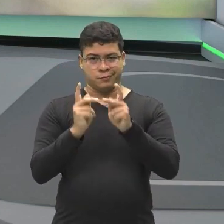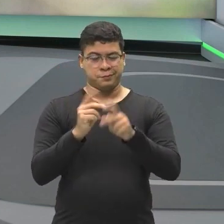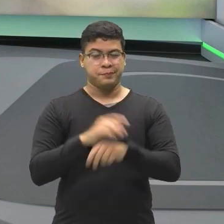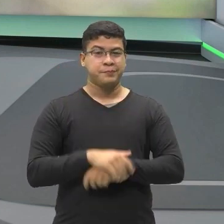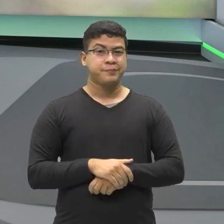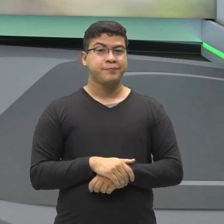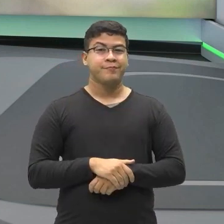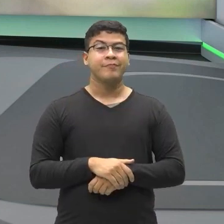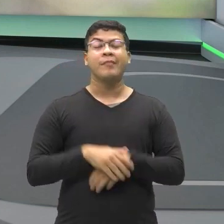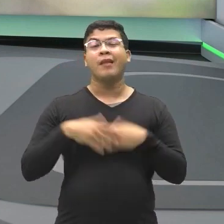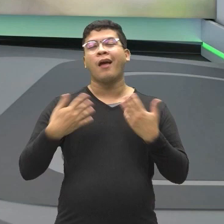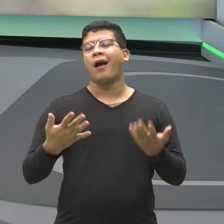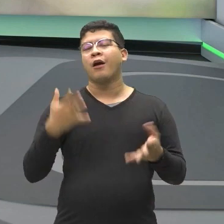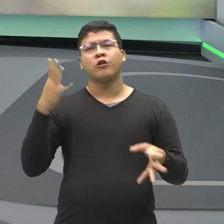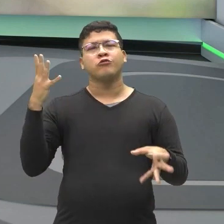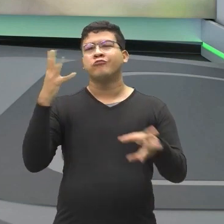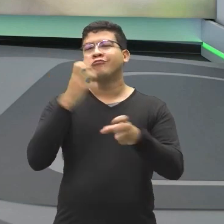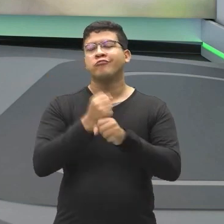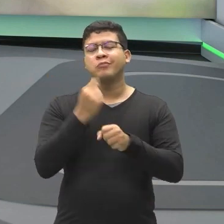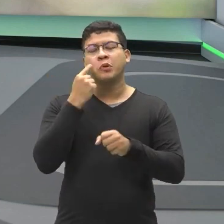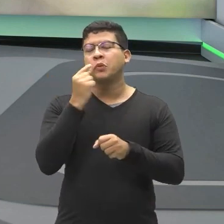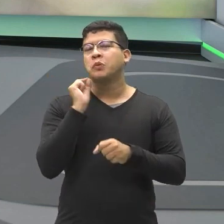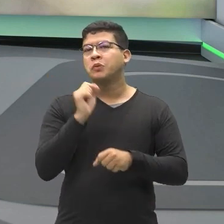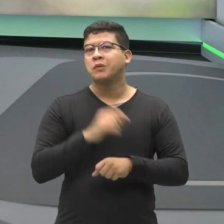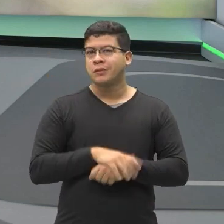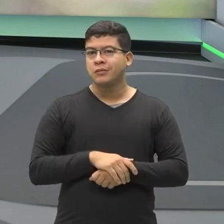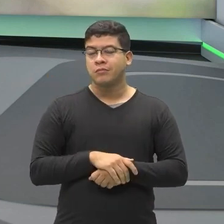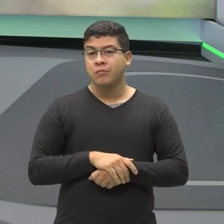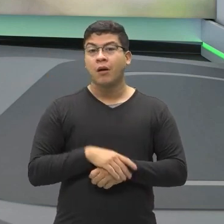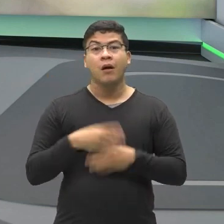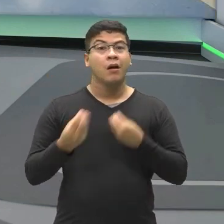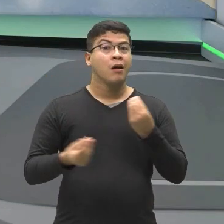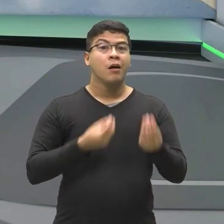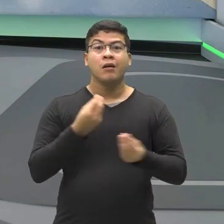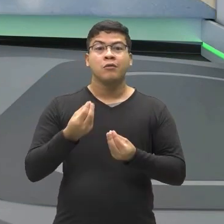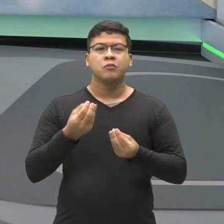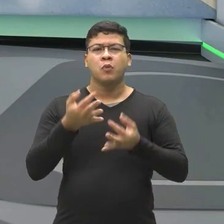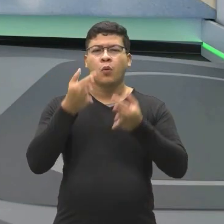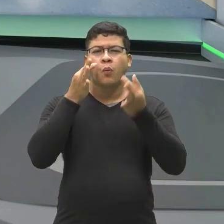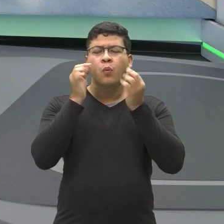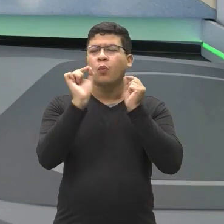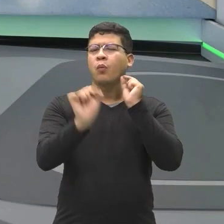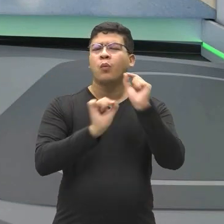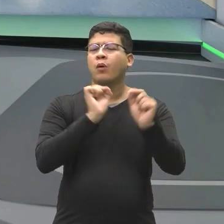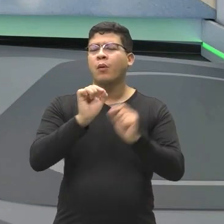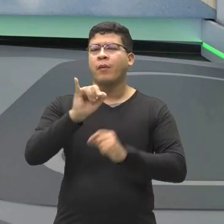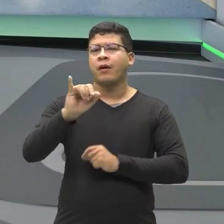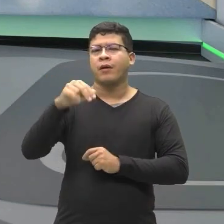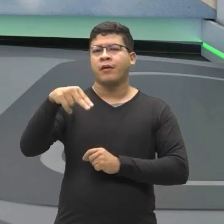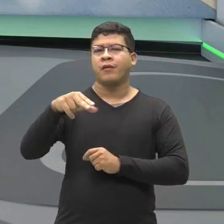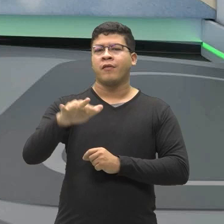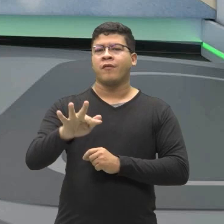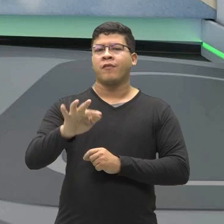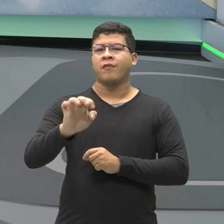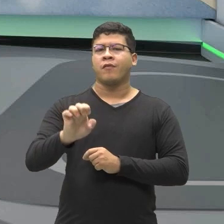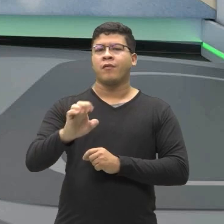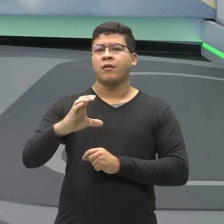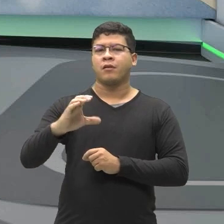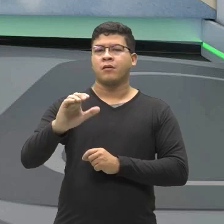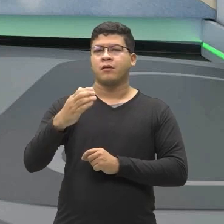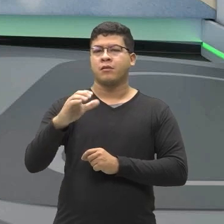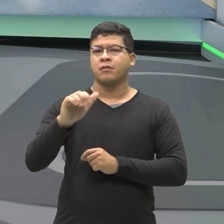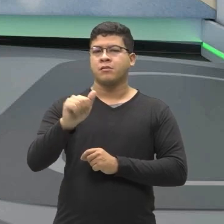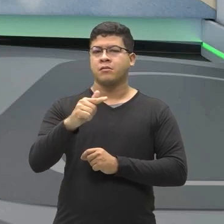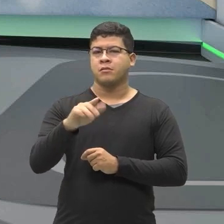nós trouxemos mais informações sobre o que é uma infecção, né? Então, a gente tem aqui uma definição